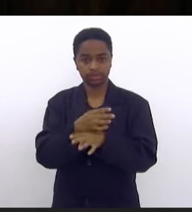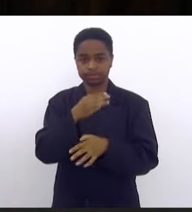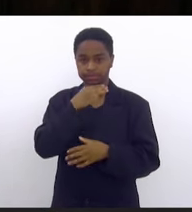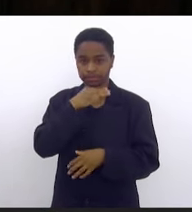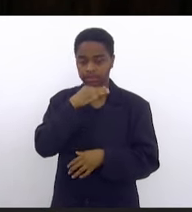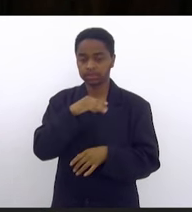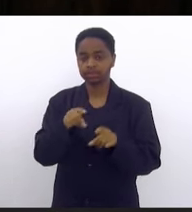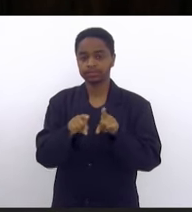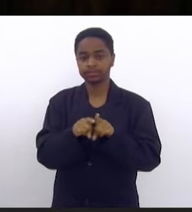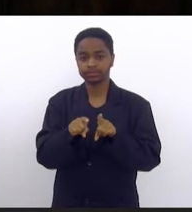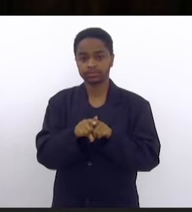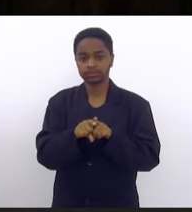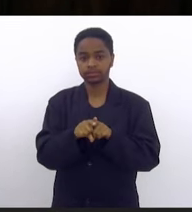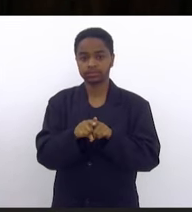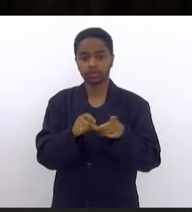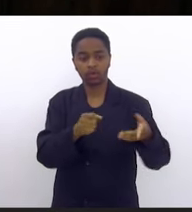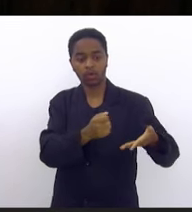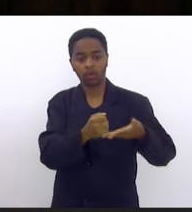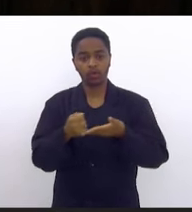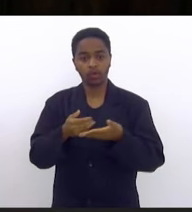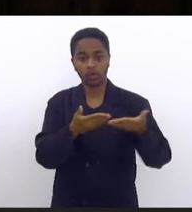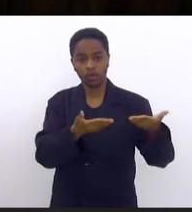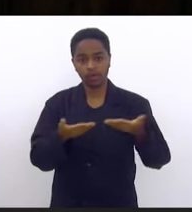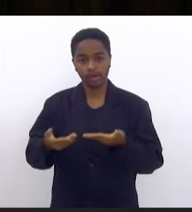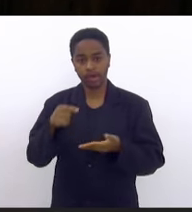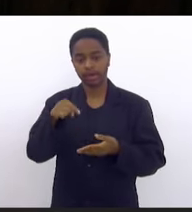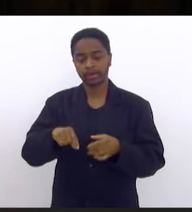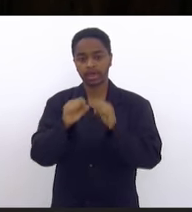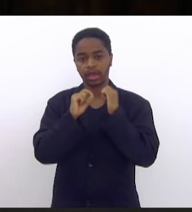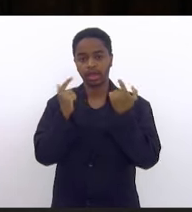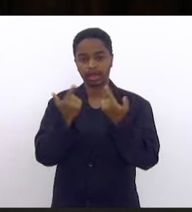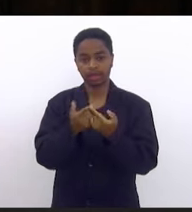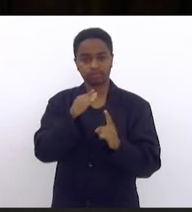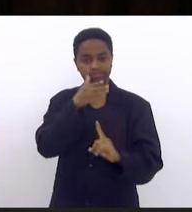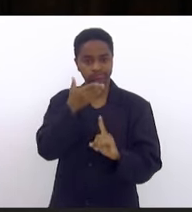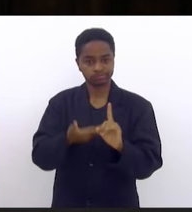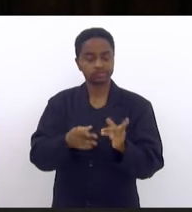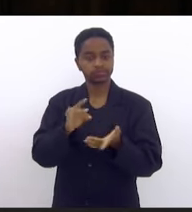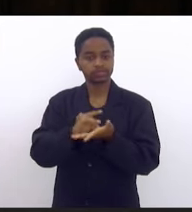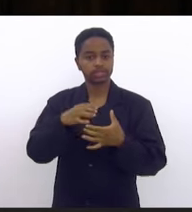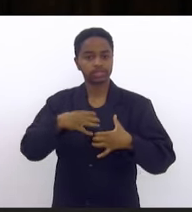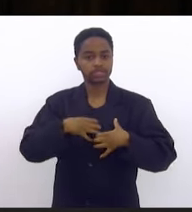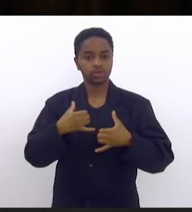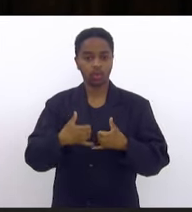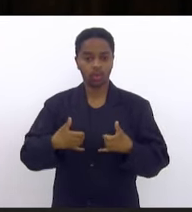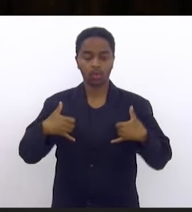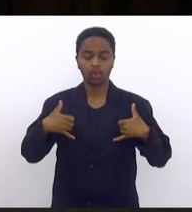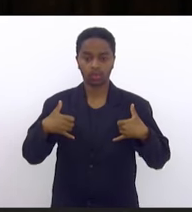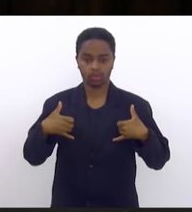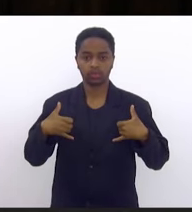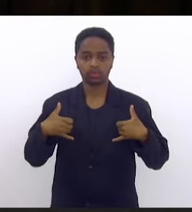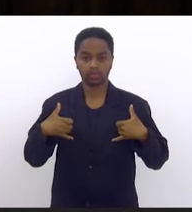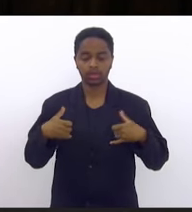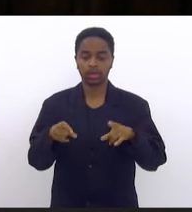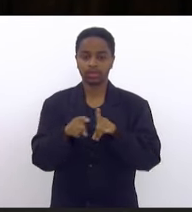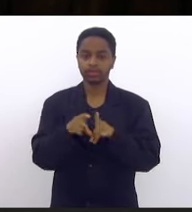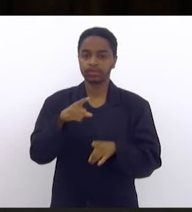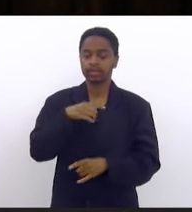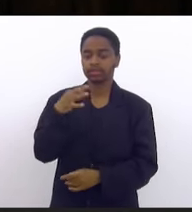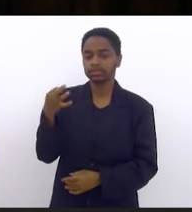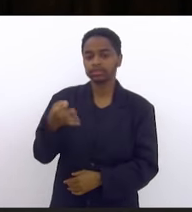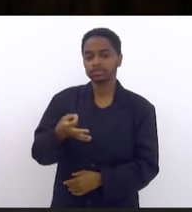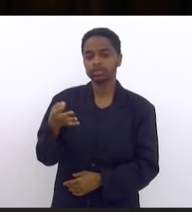Assembleia Legislativa do Rio de Janeiro para homenageá-lo, isso é um motivo de orgulho para eles. E eu tenho certeza